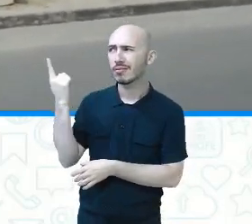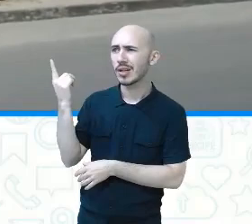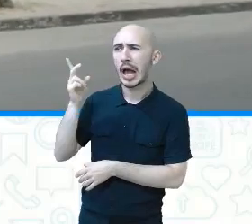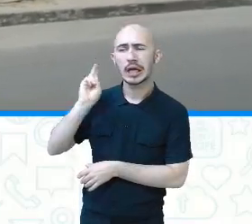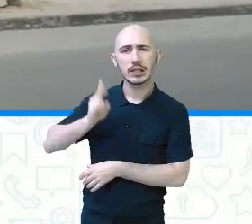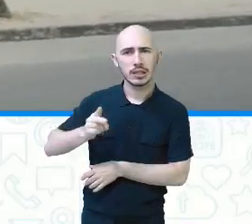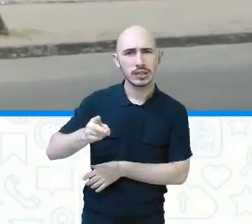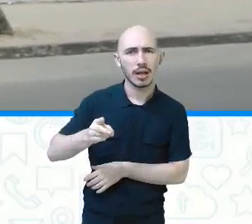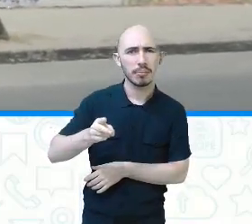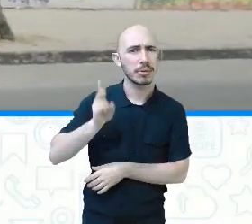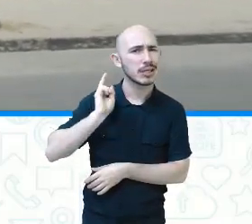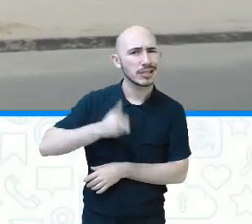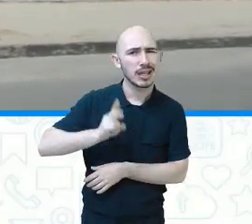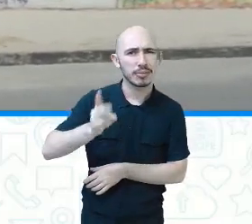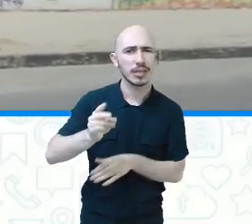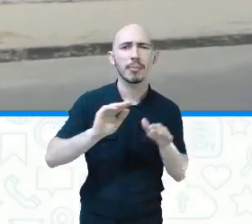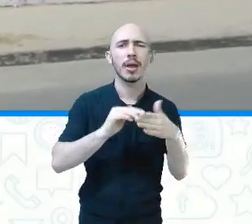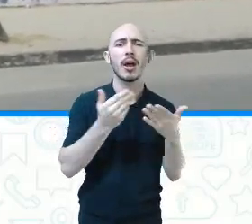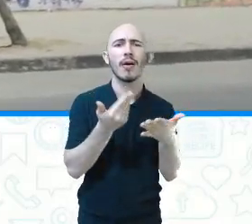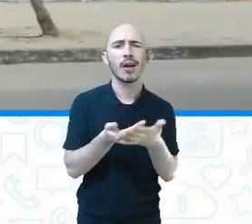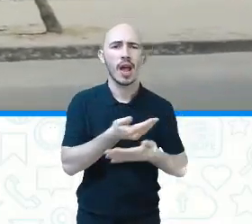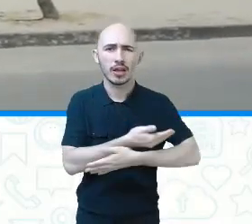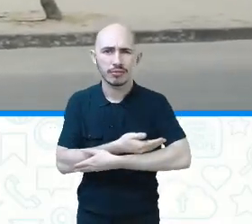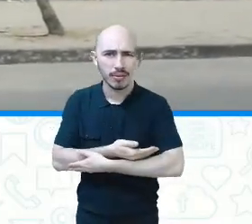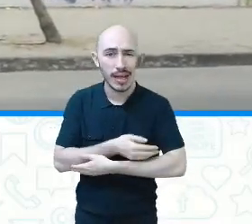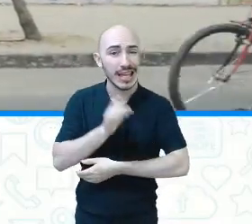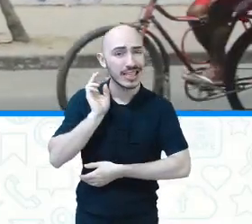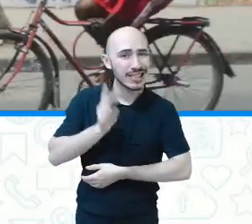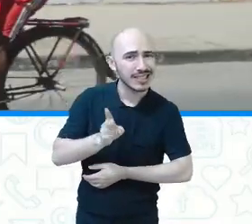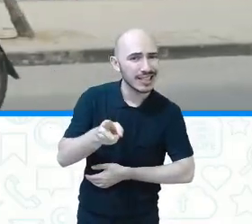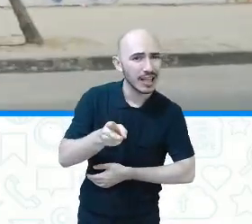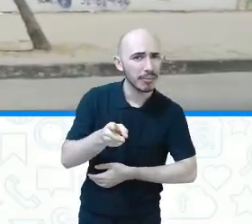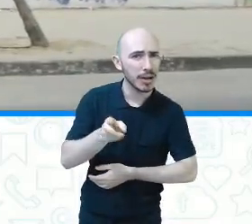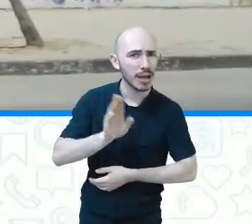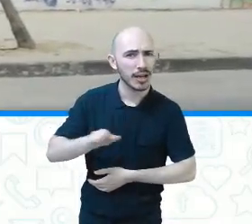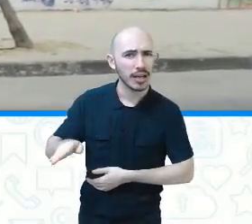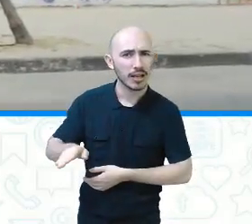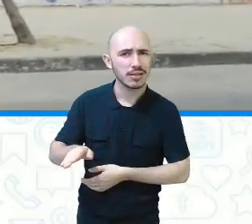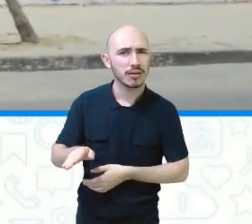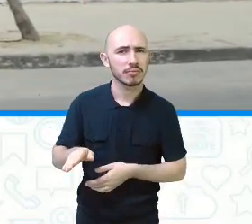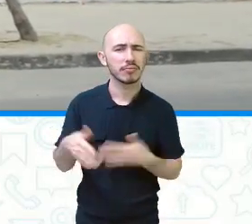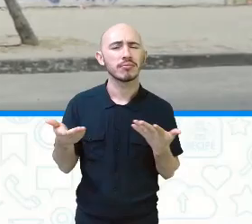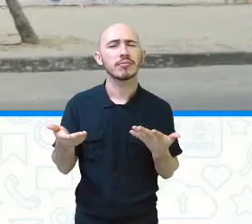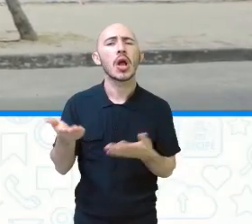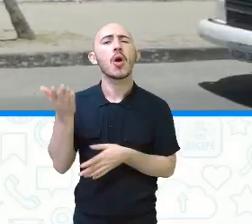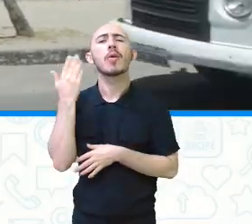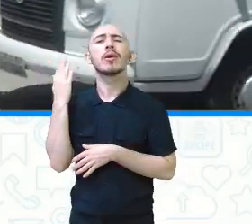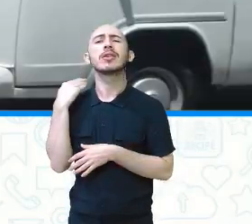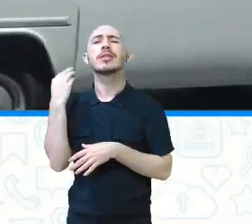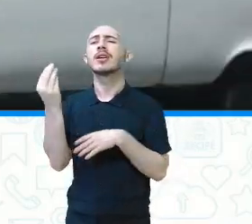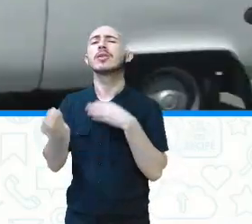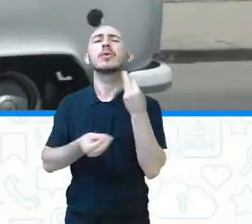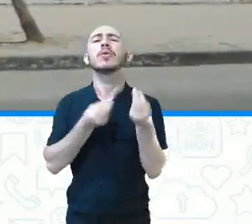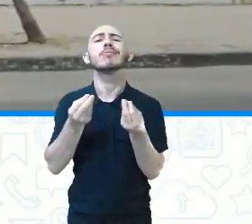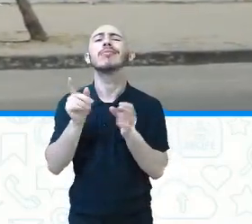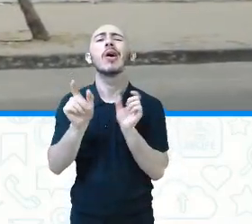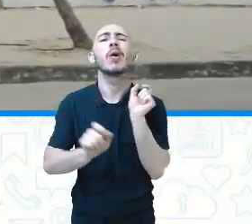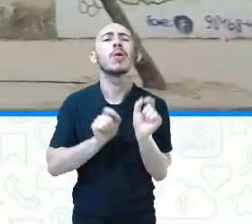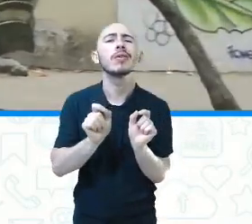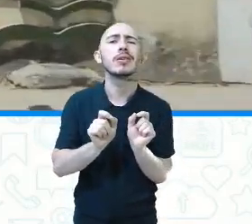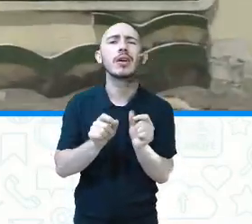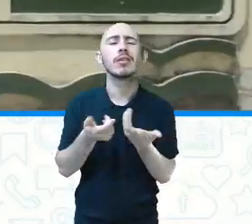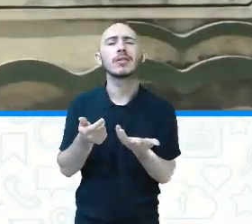uma creche nesse espaço? Sempre funcionou dessa forma? O que era esse espaço antes? Por